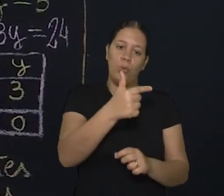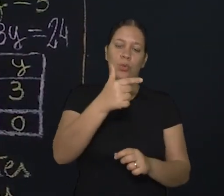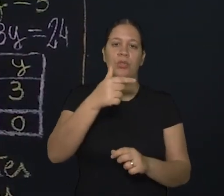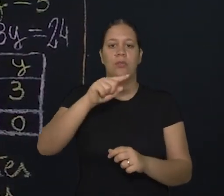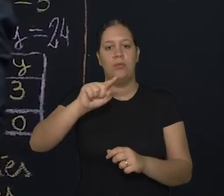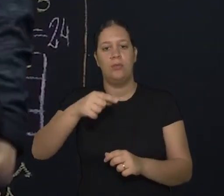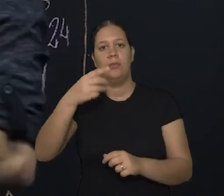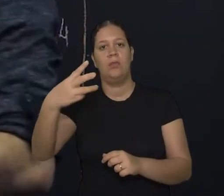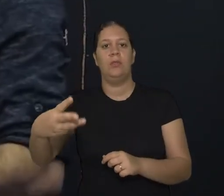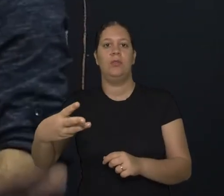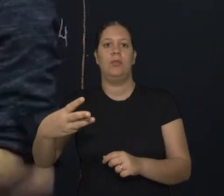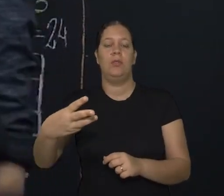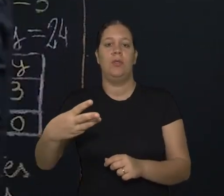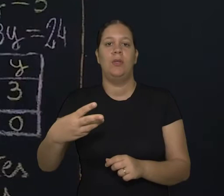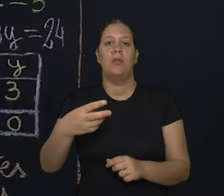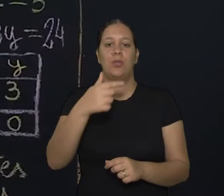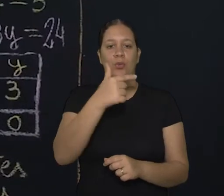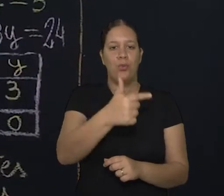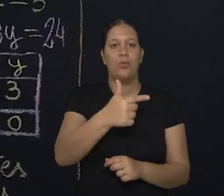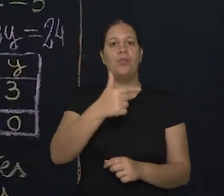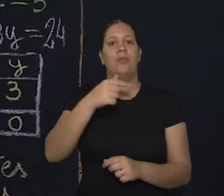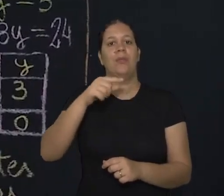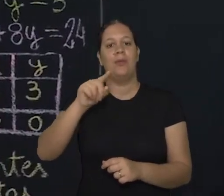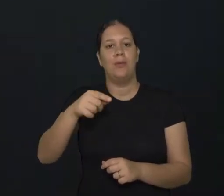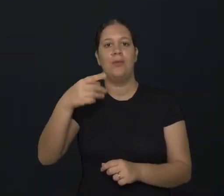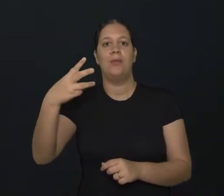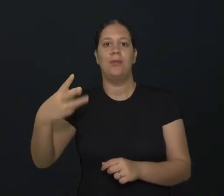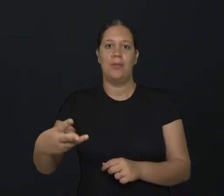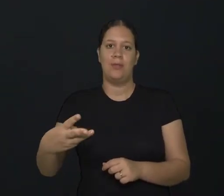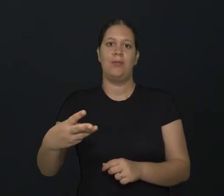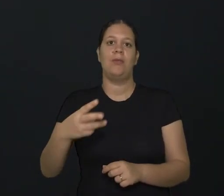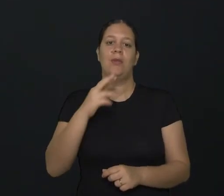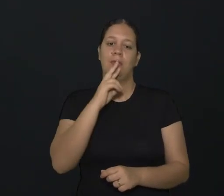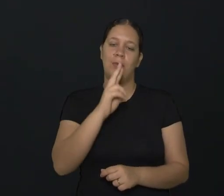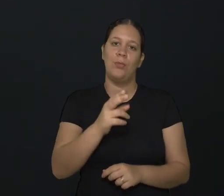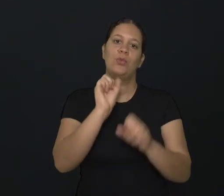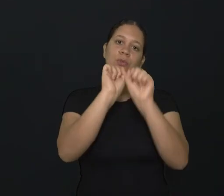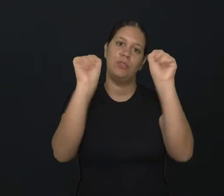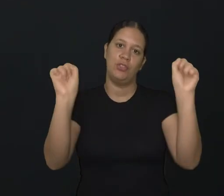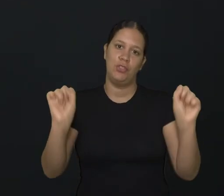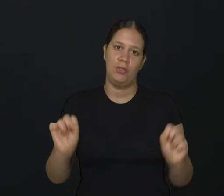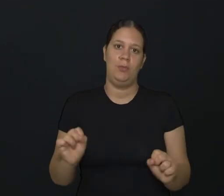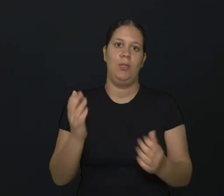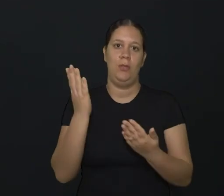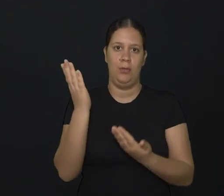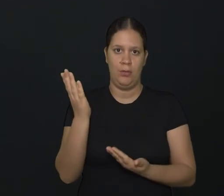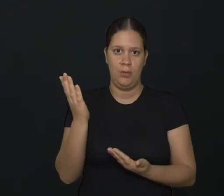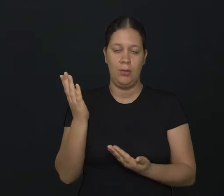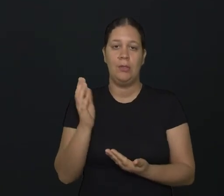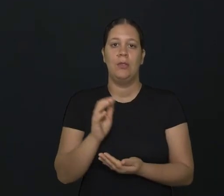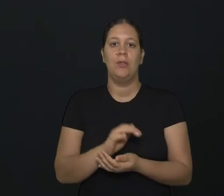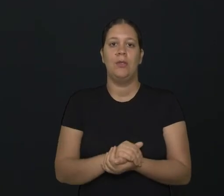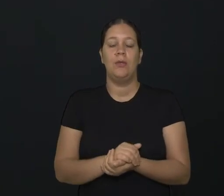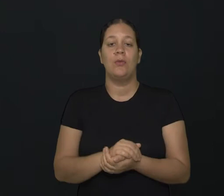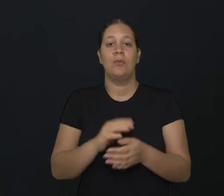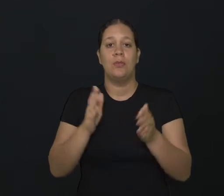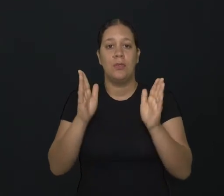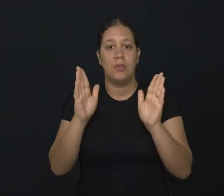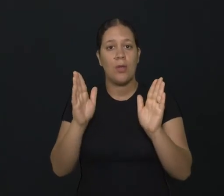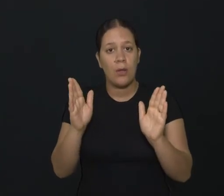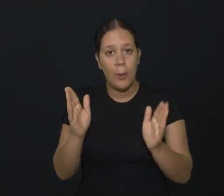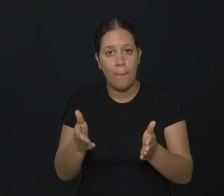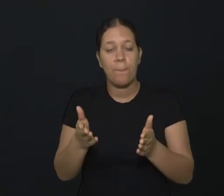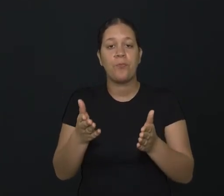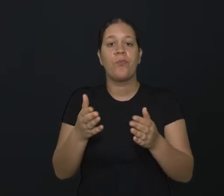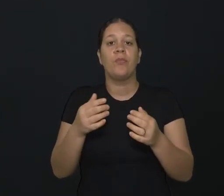2 e o 3. Sendo assim, 2 e 3 é a solução desse sistema aqui, tá bom? Quando duas